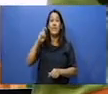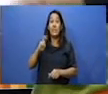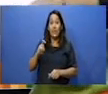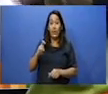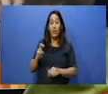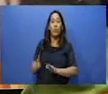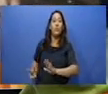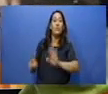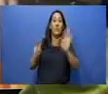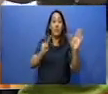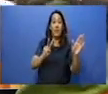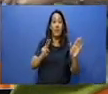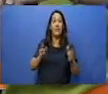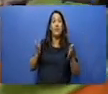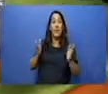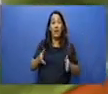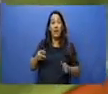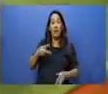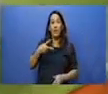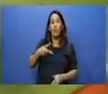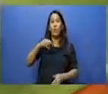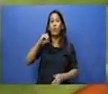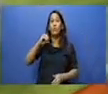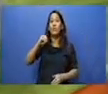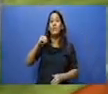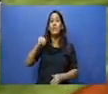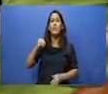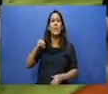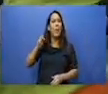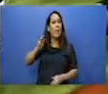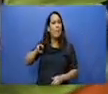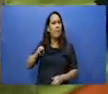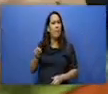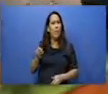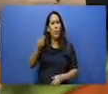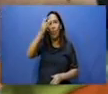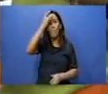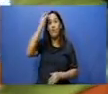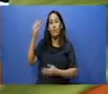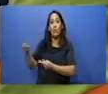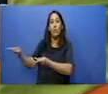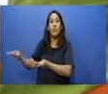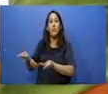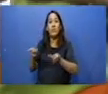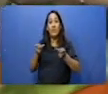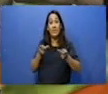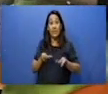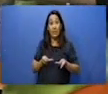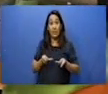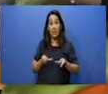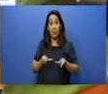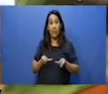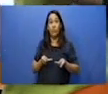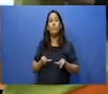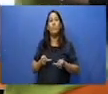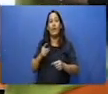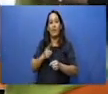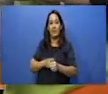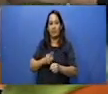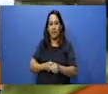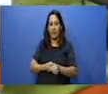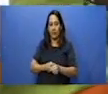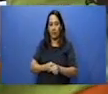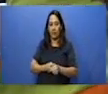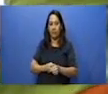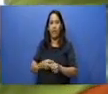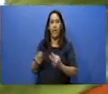A mesma coisa aconteceu em Barretos. O geromão foi construído né, pelo grupo Independentes, que